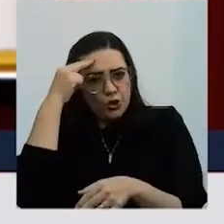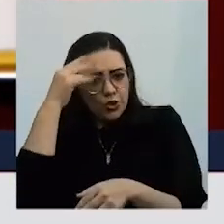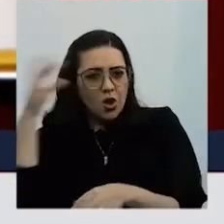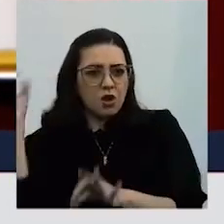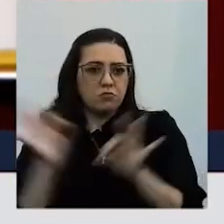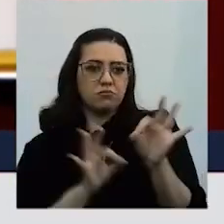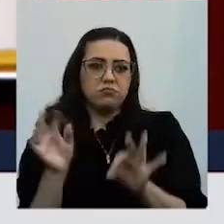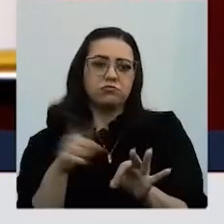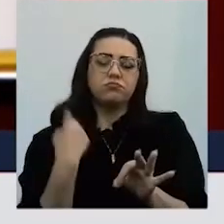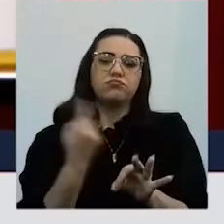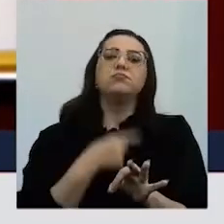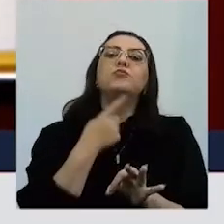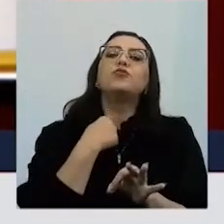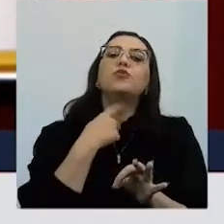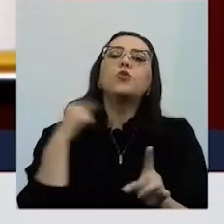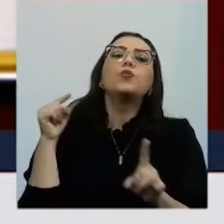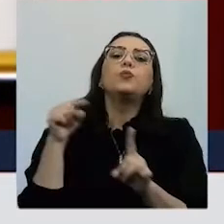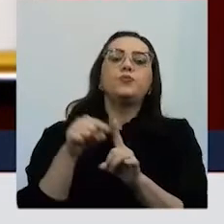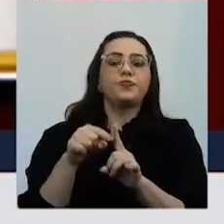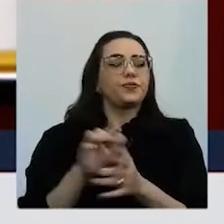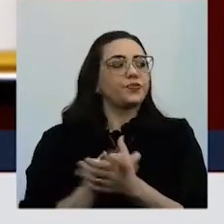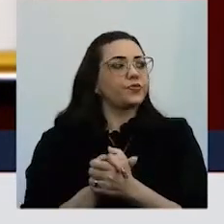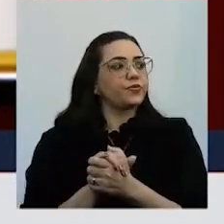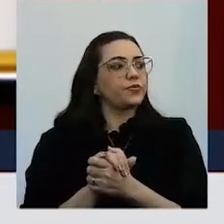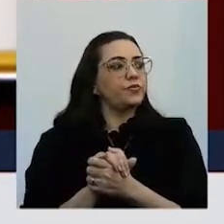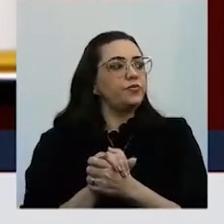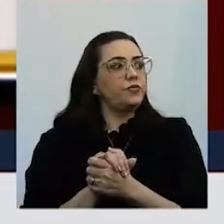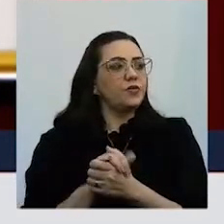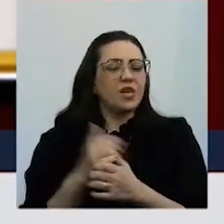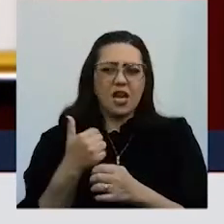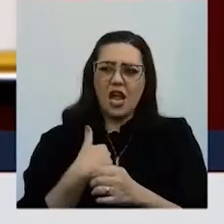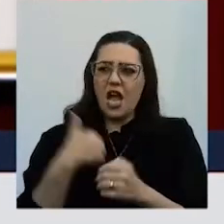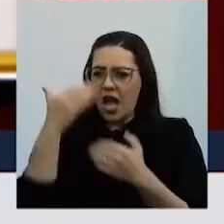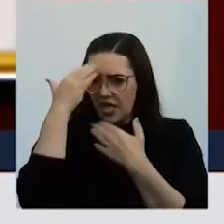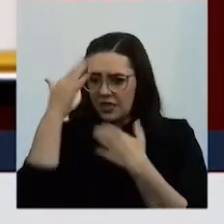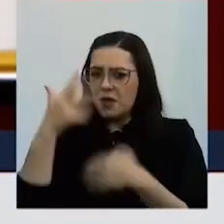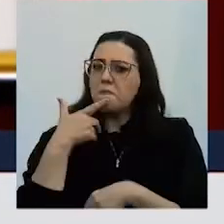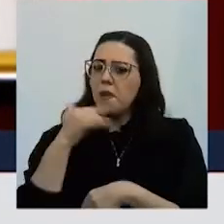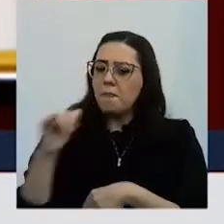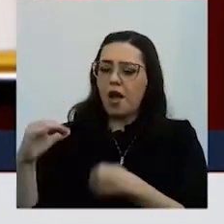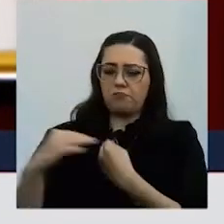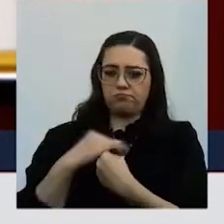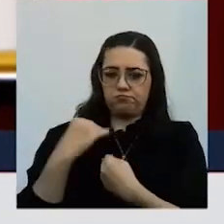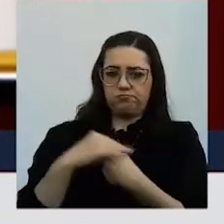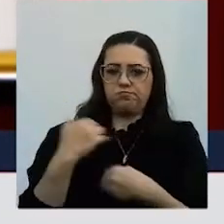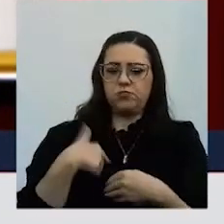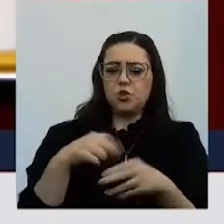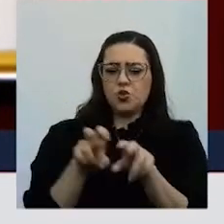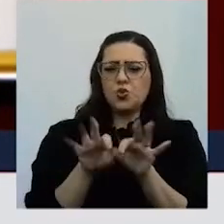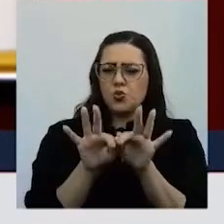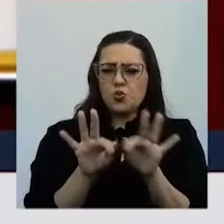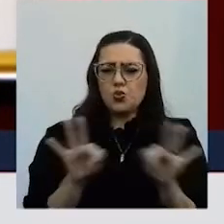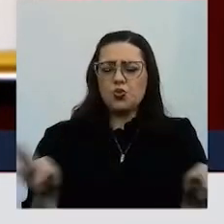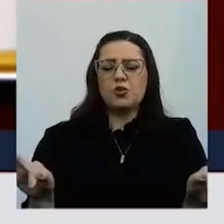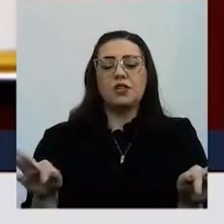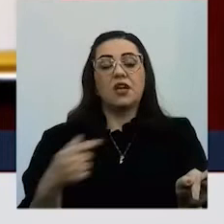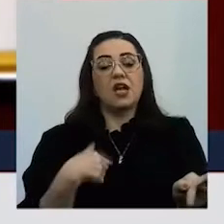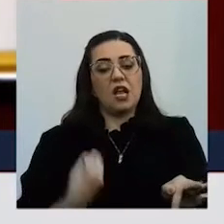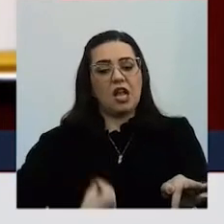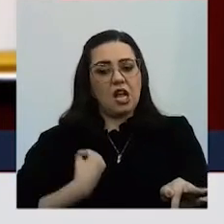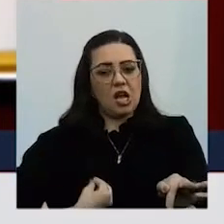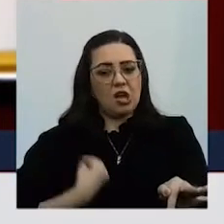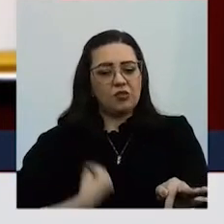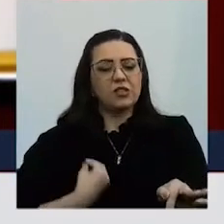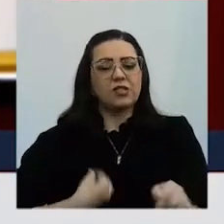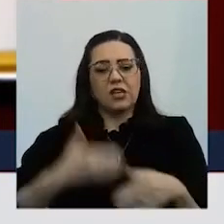gente chega onde a gente quiser. Eu agradeço ao meu pai por ter me ensinado sobre humildade, eu agradeço à vida por ter me